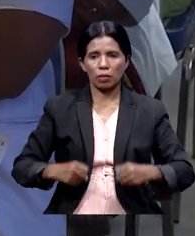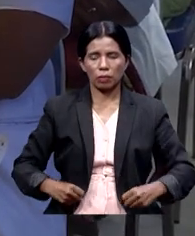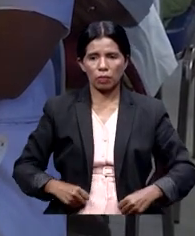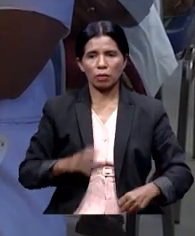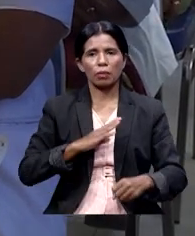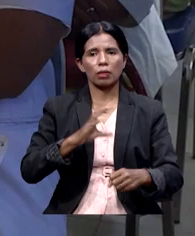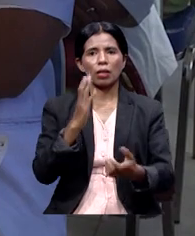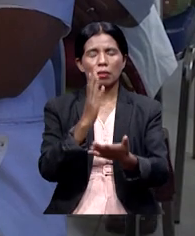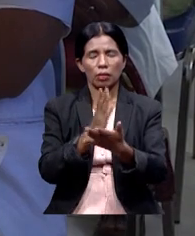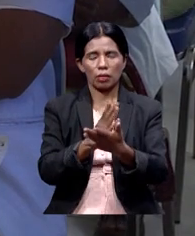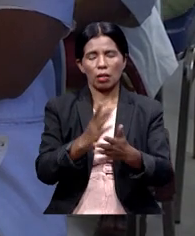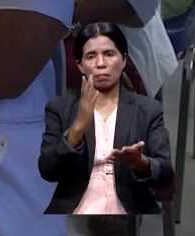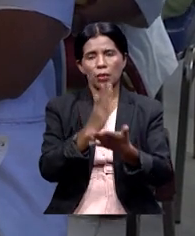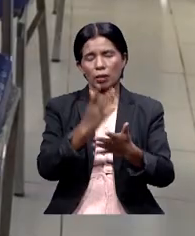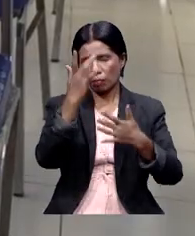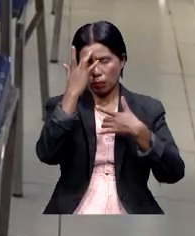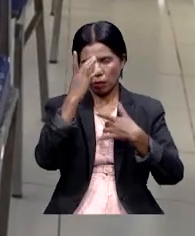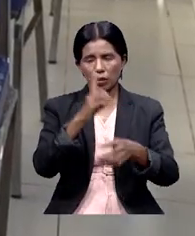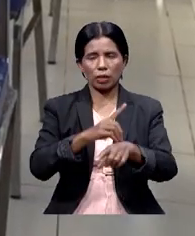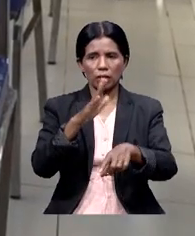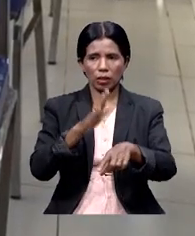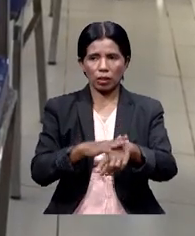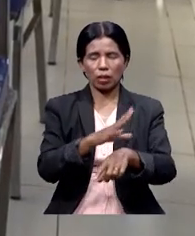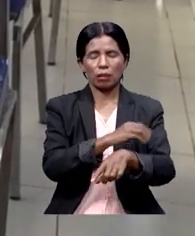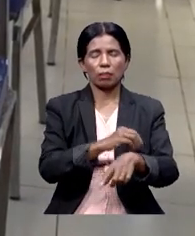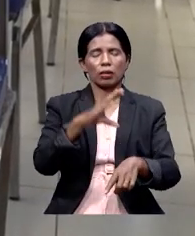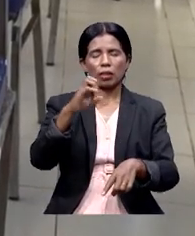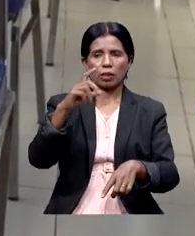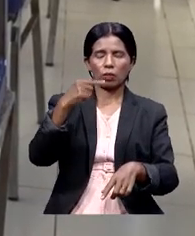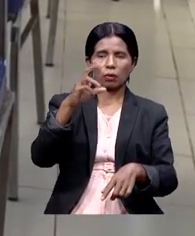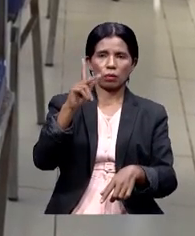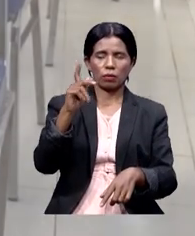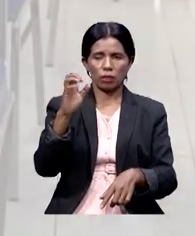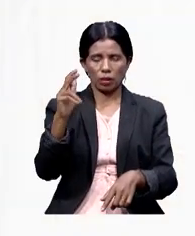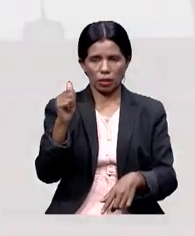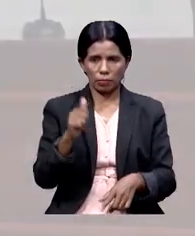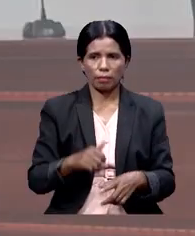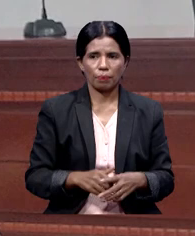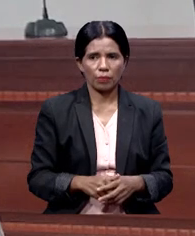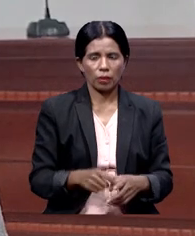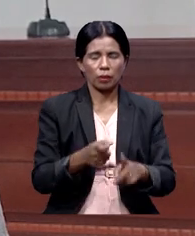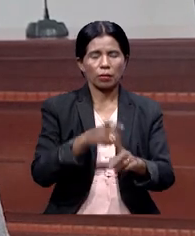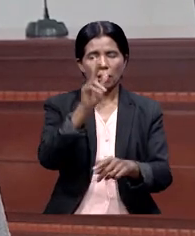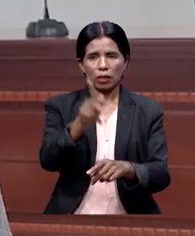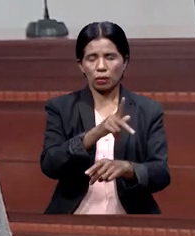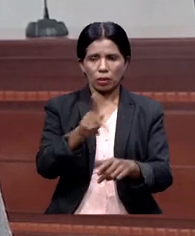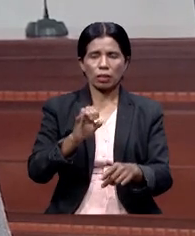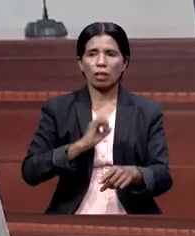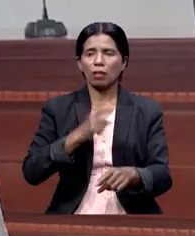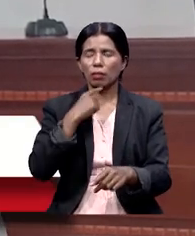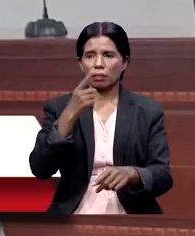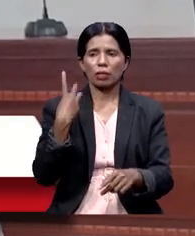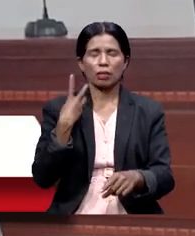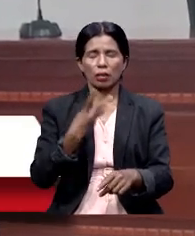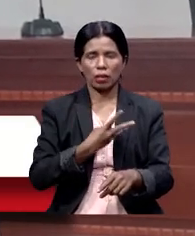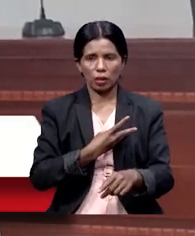a prevenção mora sanesan, dengue no chikungunya. Usi parte de Católica ni ane sa unha odihan itinya misaun